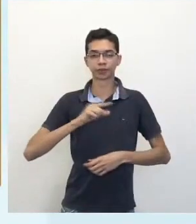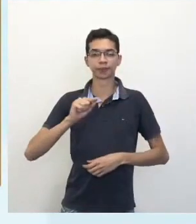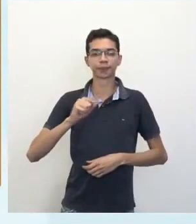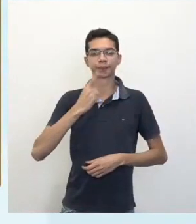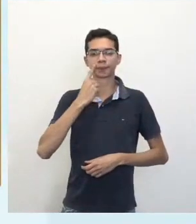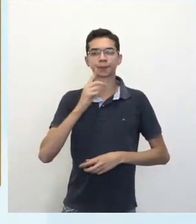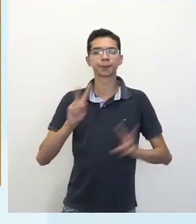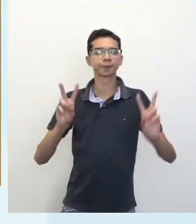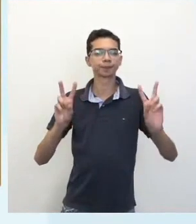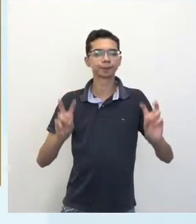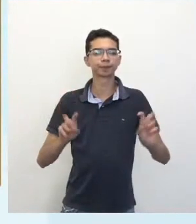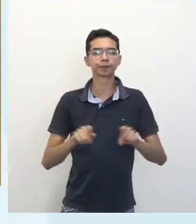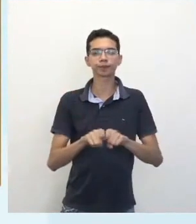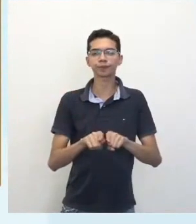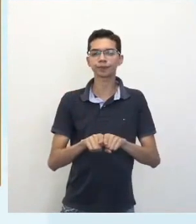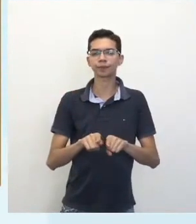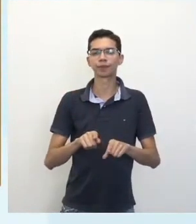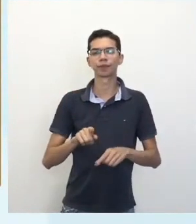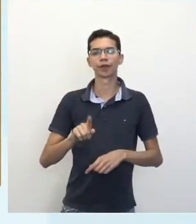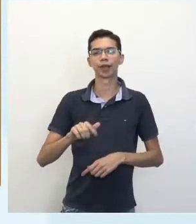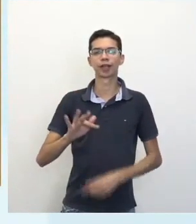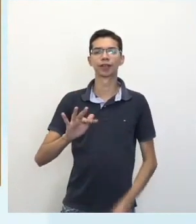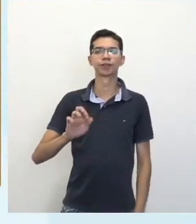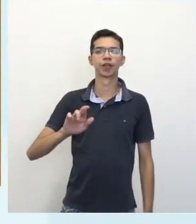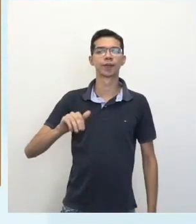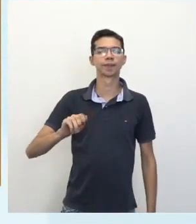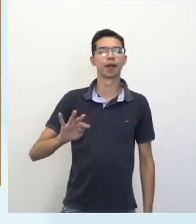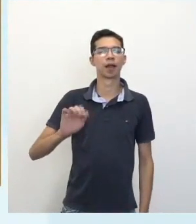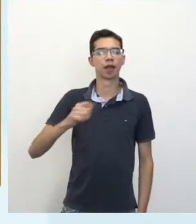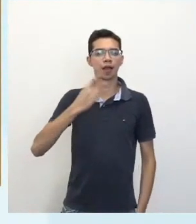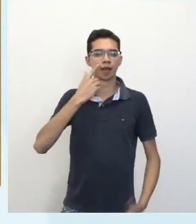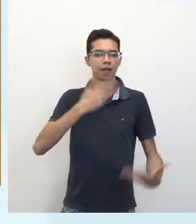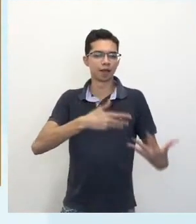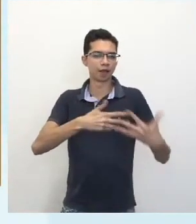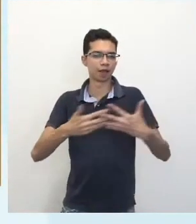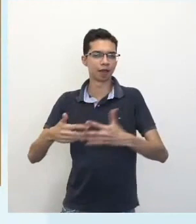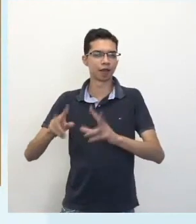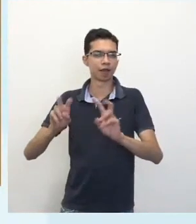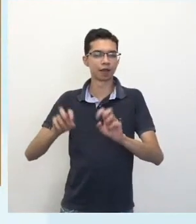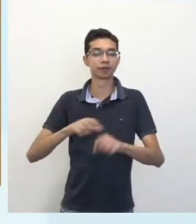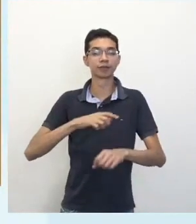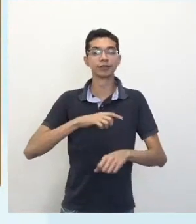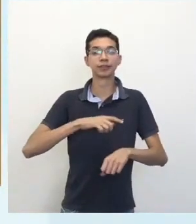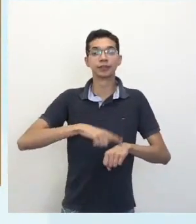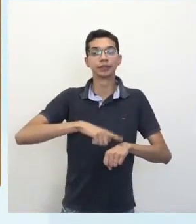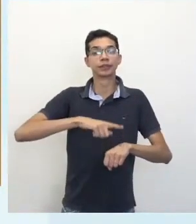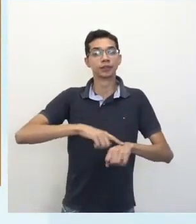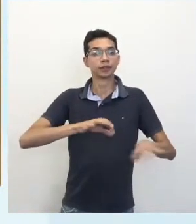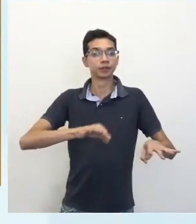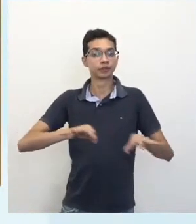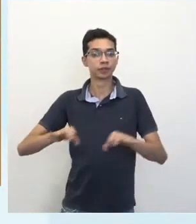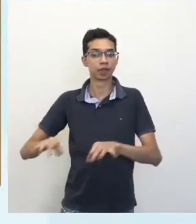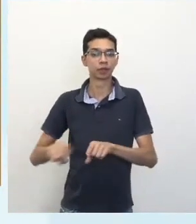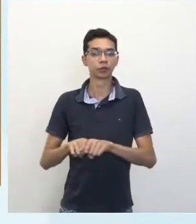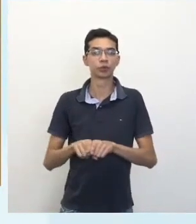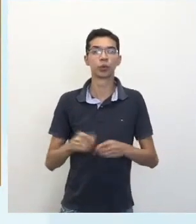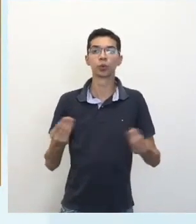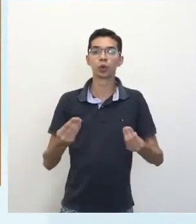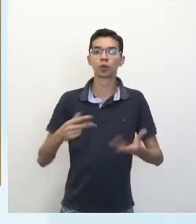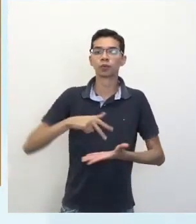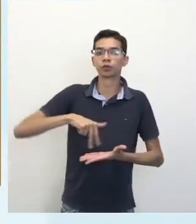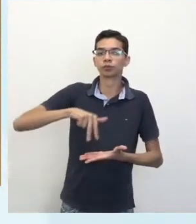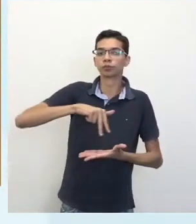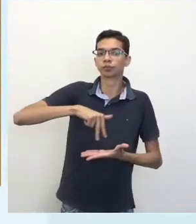compasso, síncope, né? Intensidade, ponto de fuga já na arte visual, né? Dimensão e profundidade na dança,